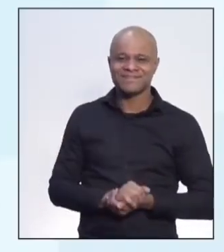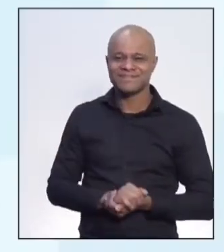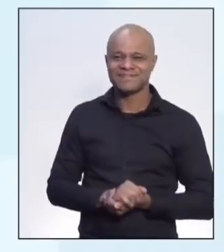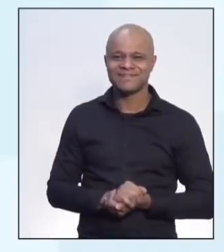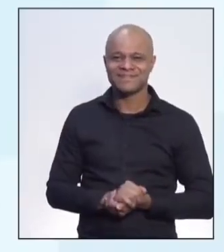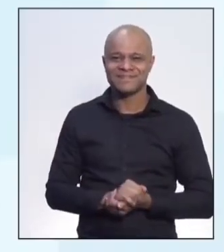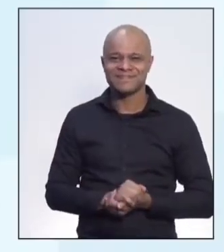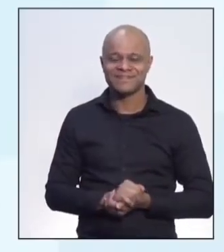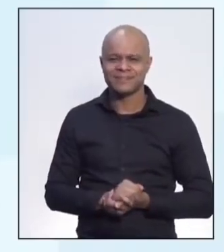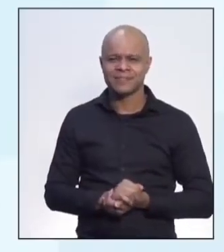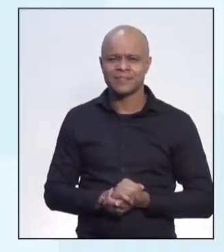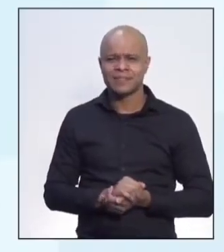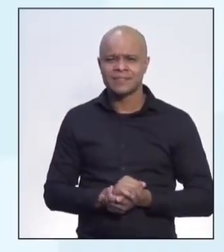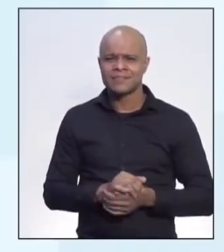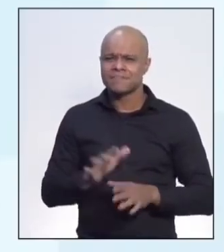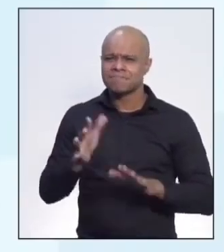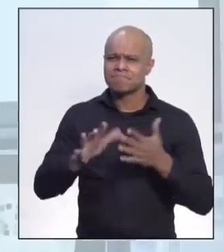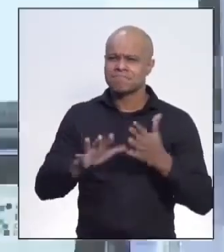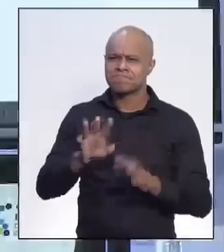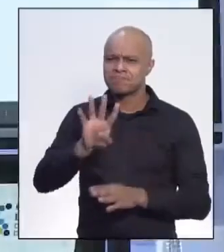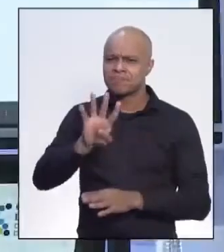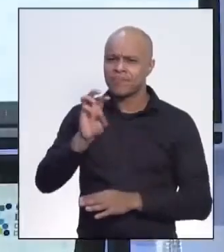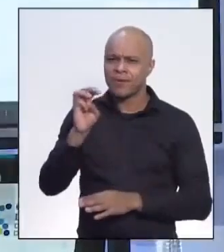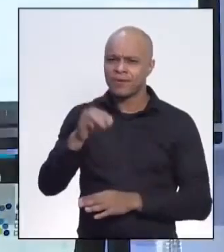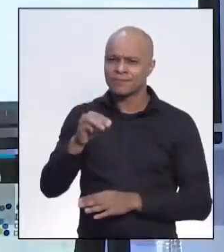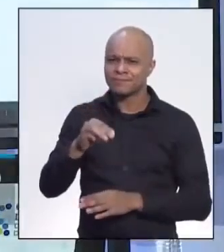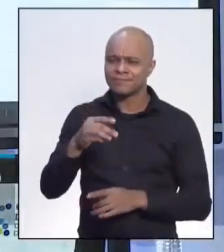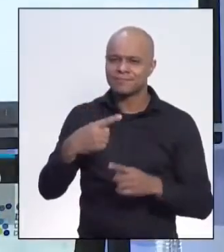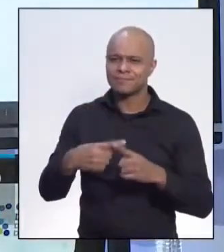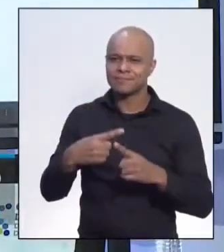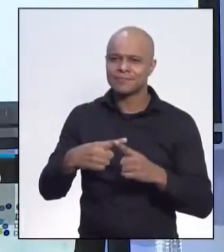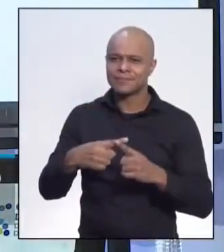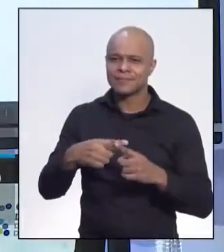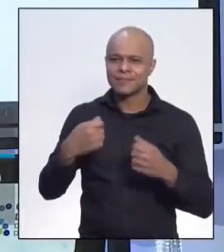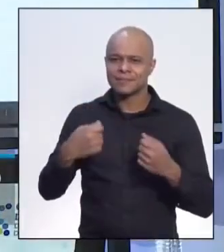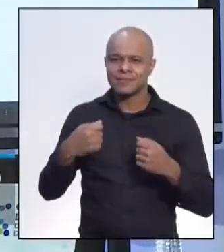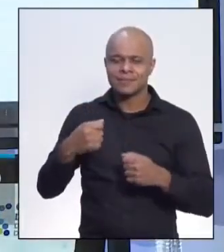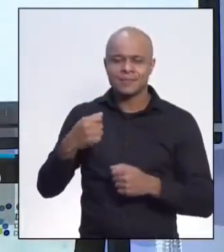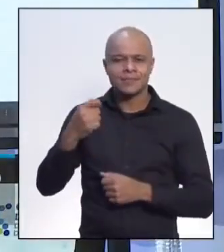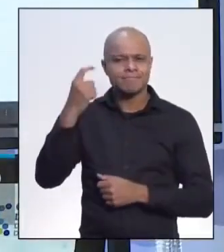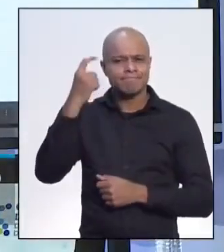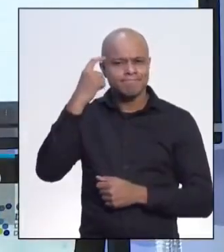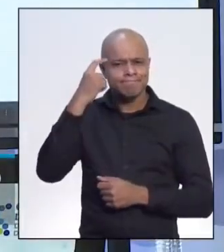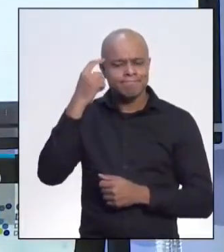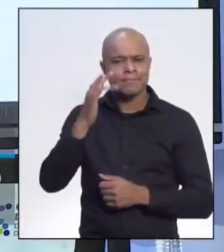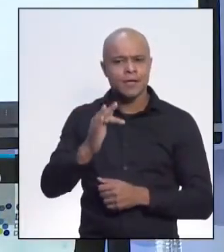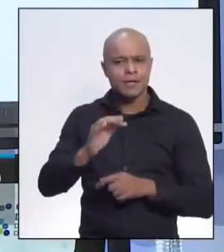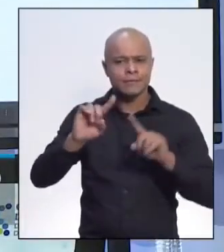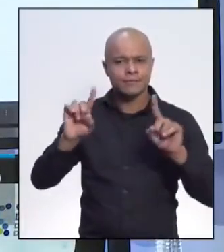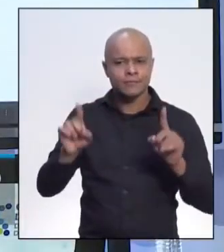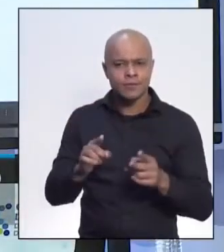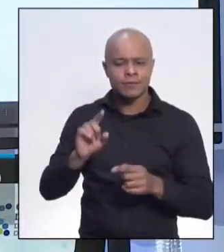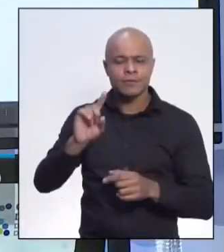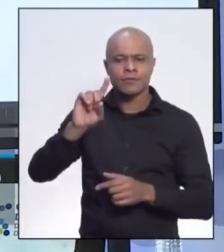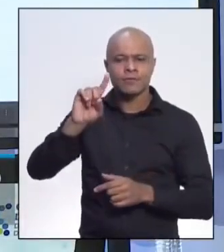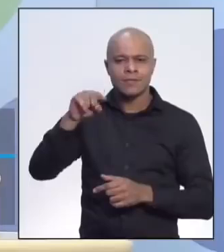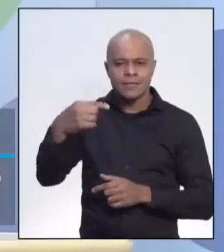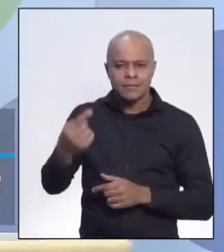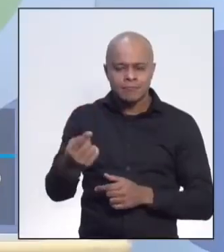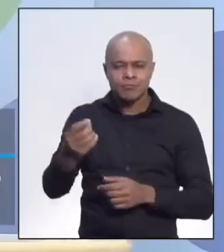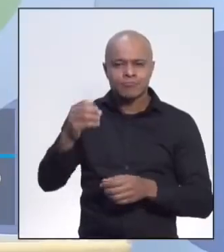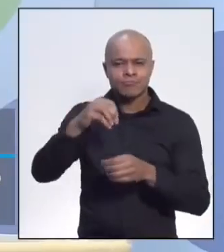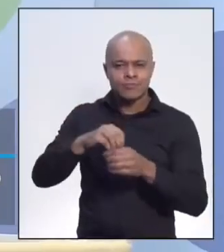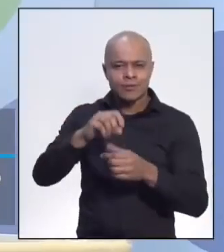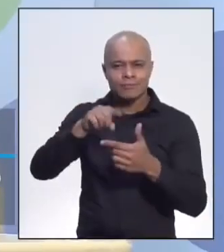acho que para essa eu vou dar uns 4 minutinhos, porque precisa pensar na função, o gráfico e me dizer se é crescente ou decrescente. É verdade, é um